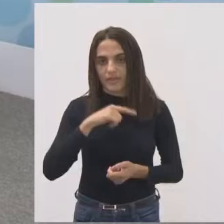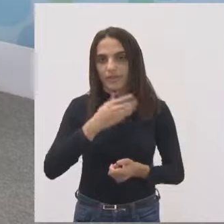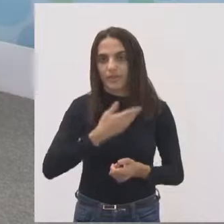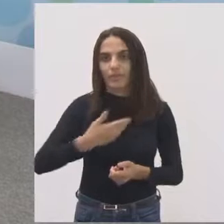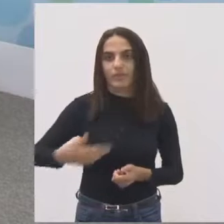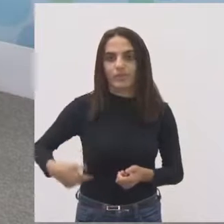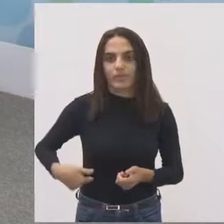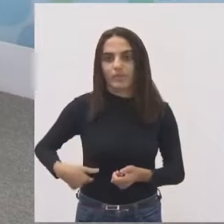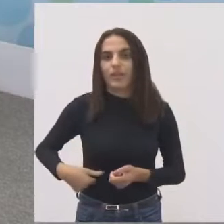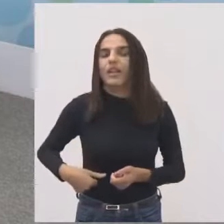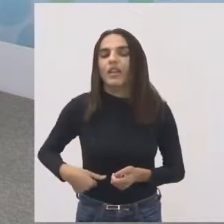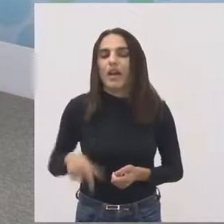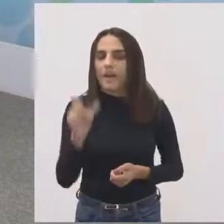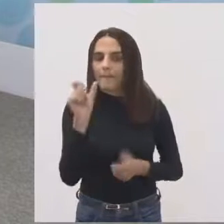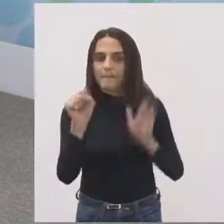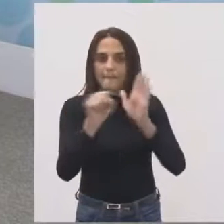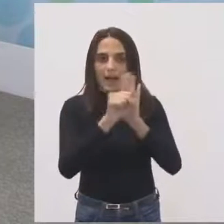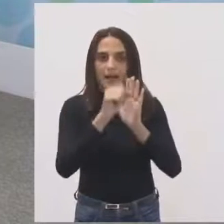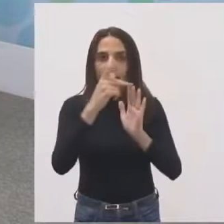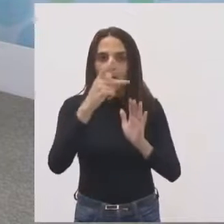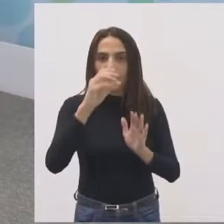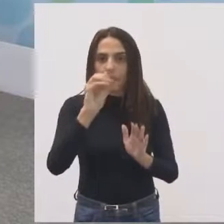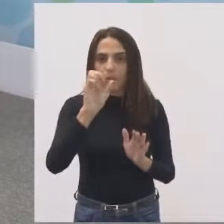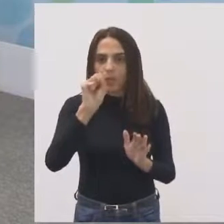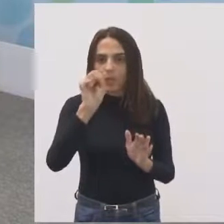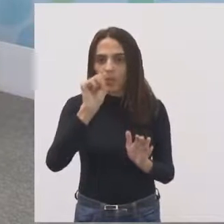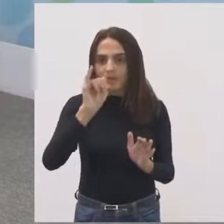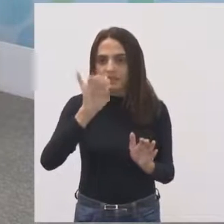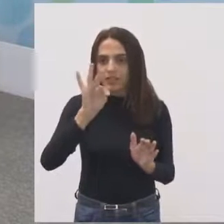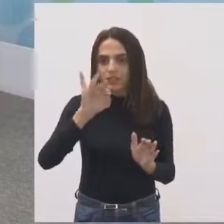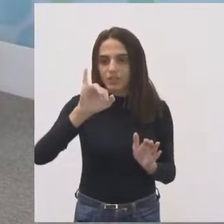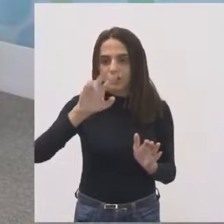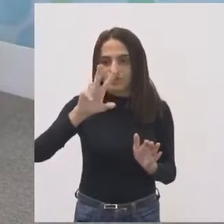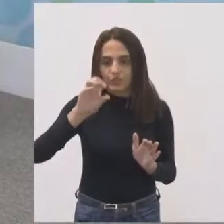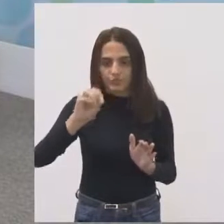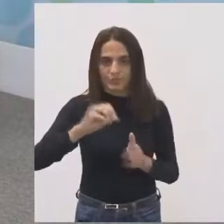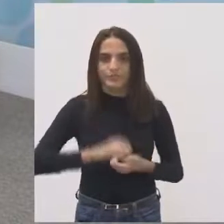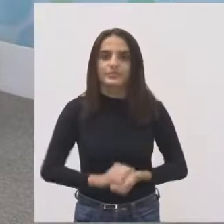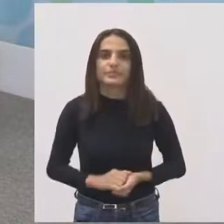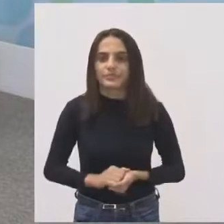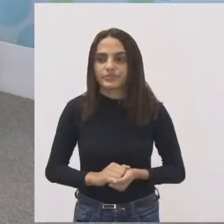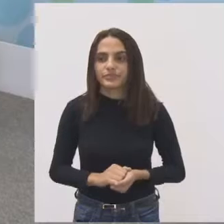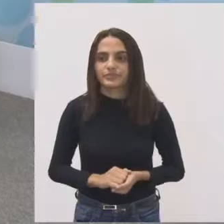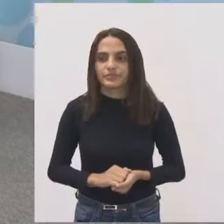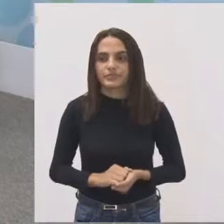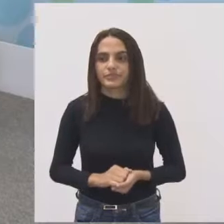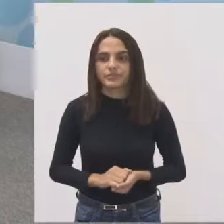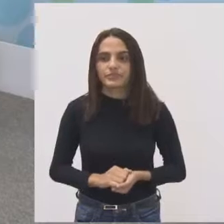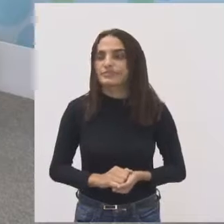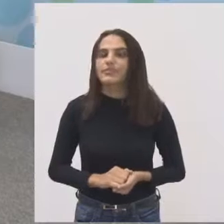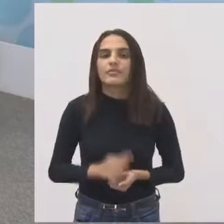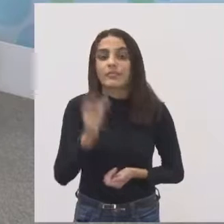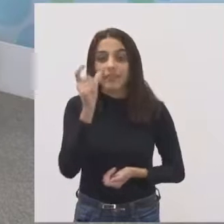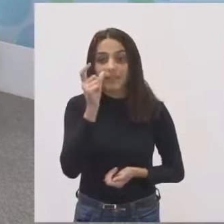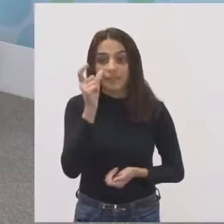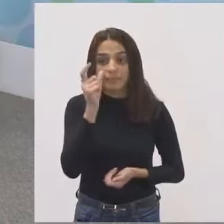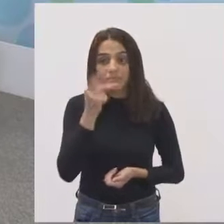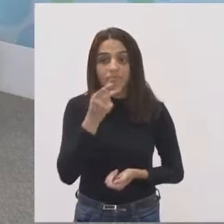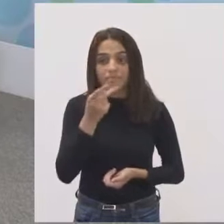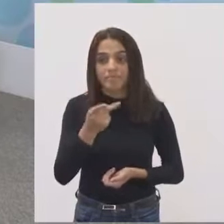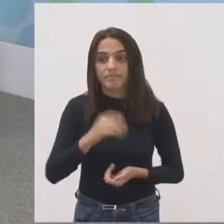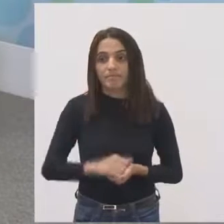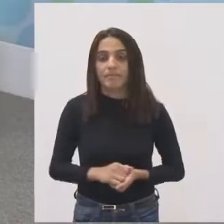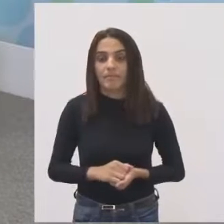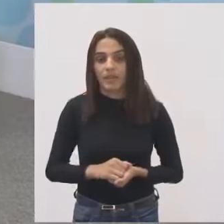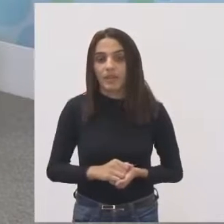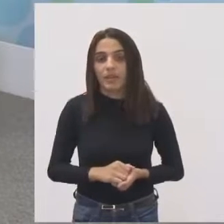É da marca Positivo. Esse notebook, eu vou falar rapidamente para vocês a configuração deles, tá bom? É interessante a gente falar sobre isso. Então ele